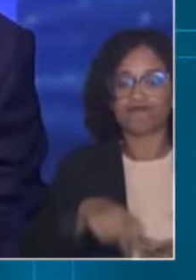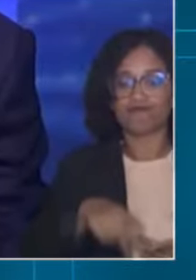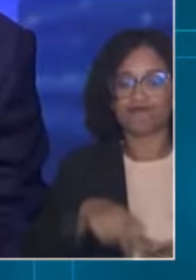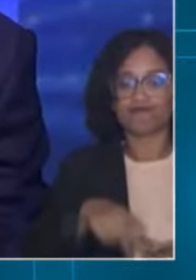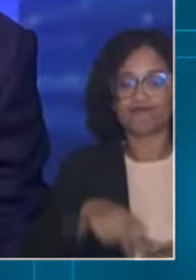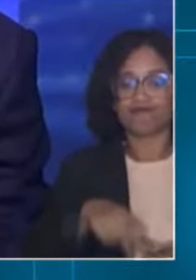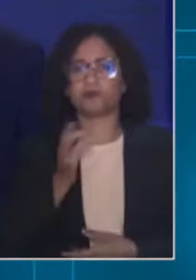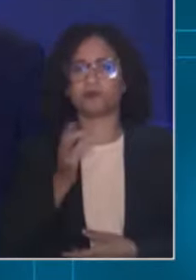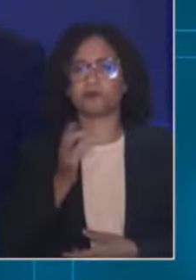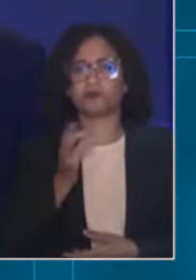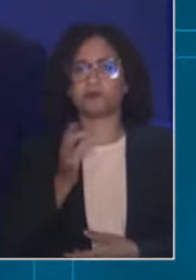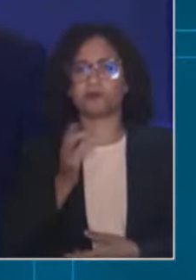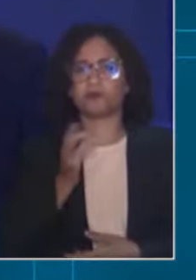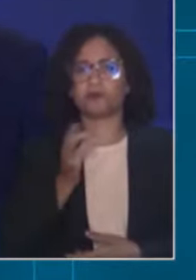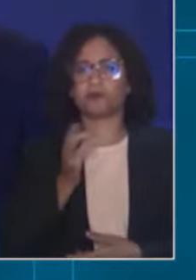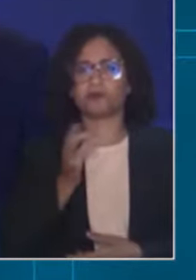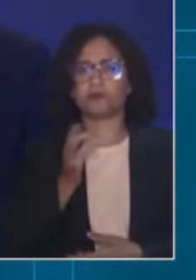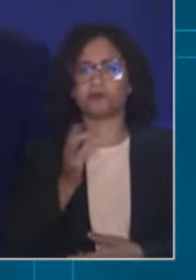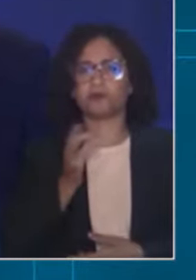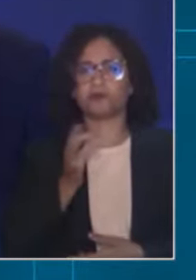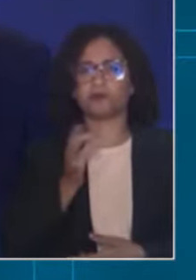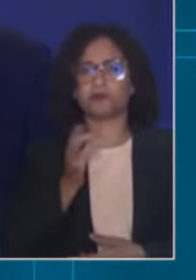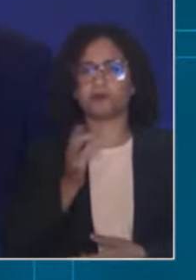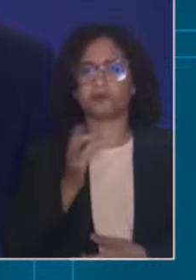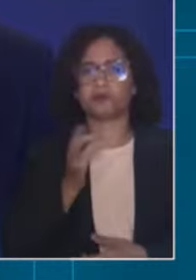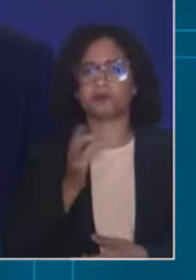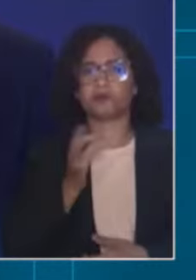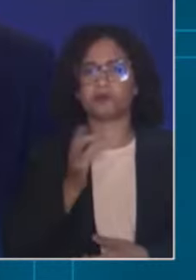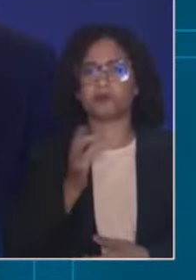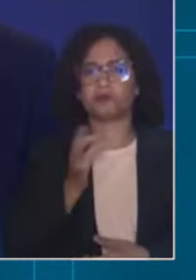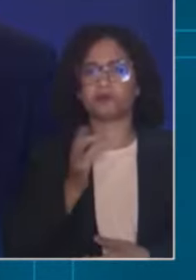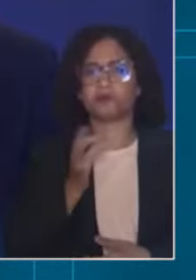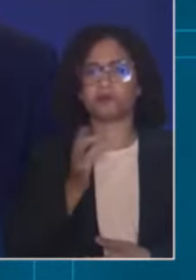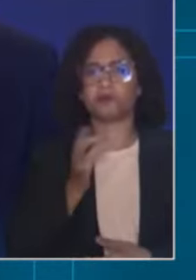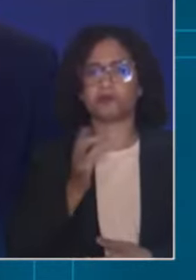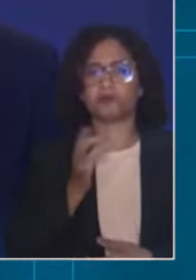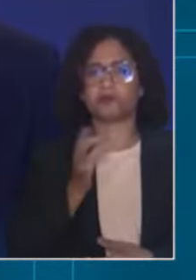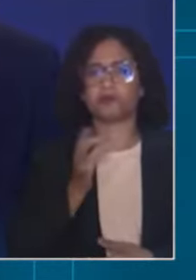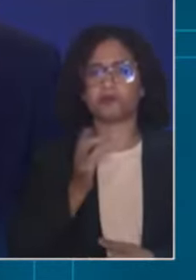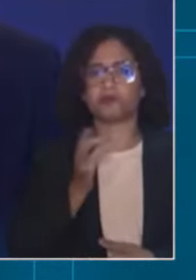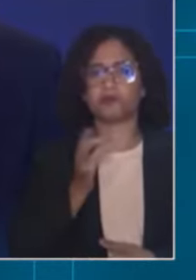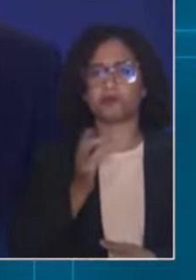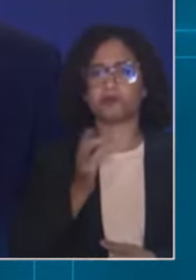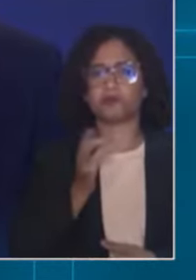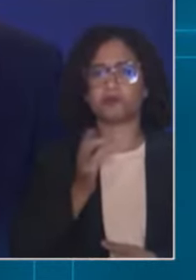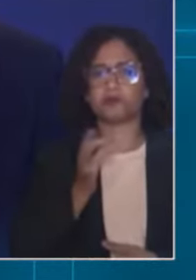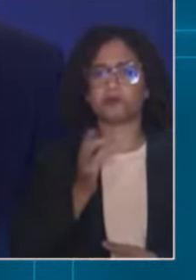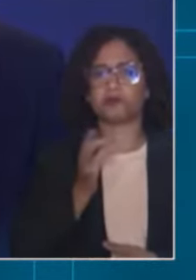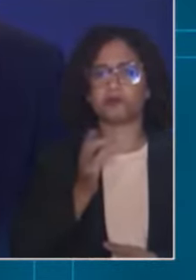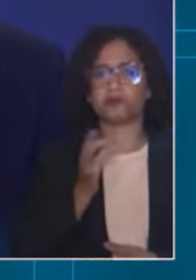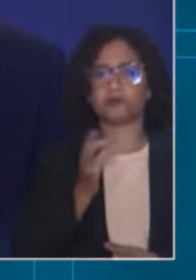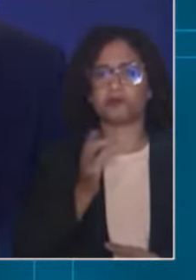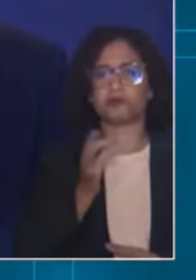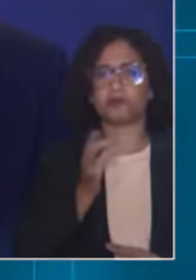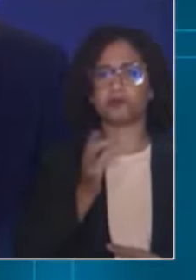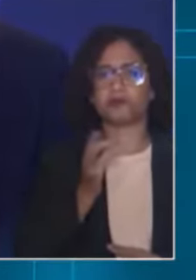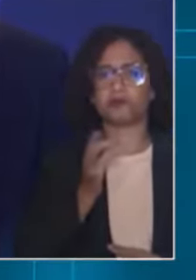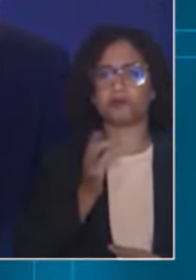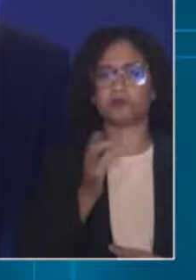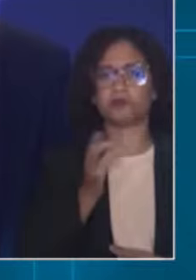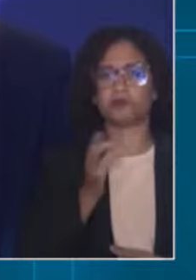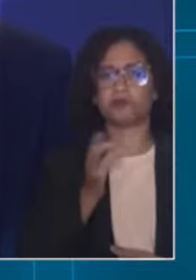em 2008 com Walter Pinheiro, e sempre mantendo isso. Porém, desde a eleição passada, em